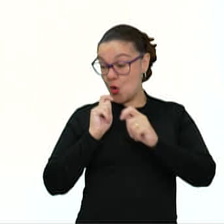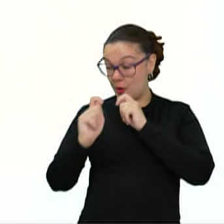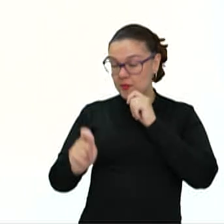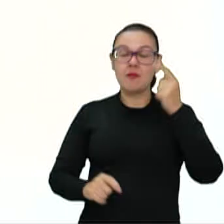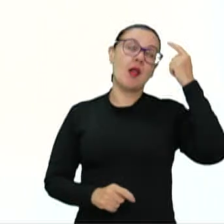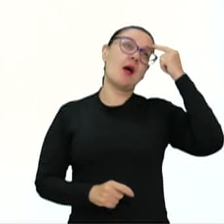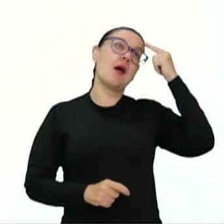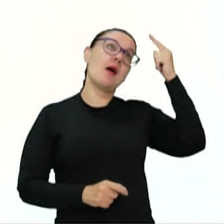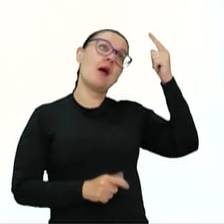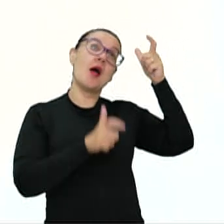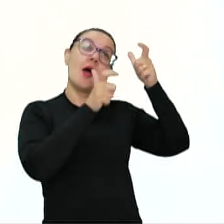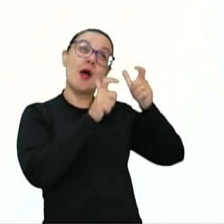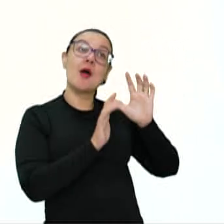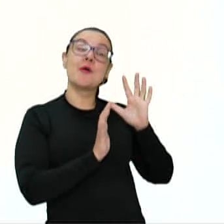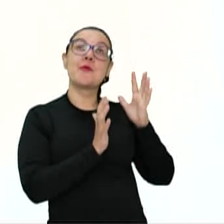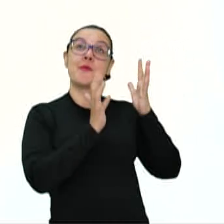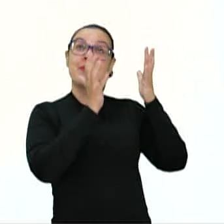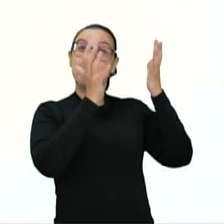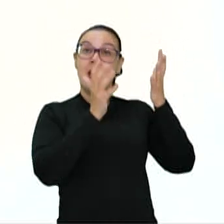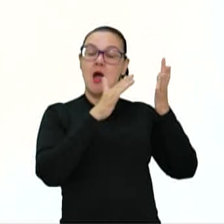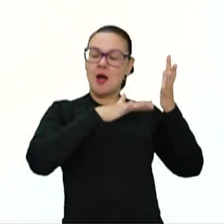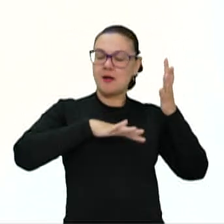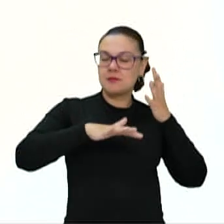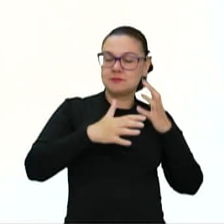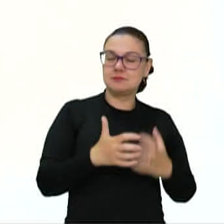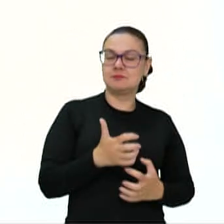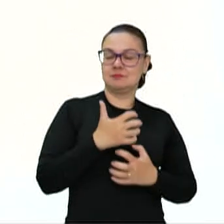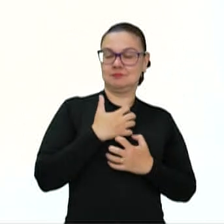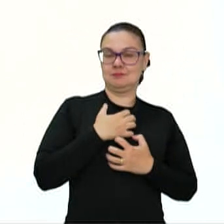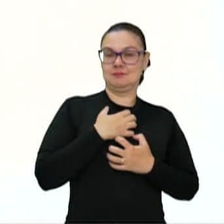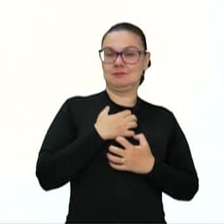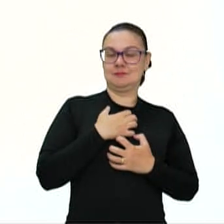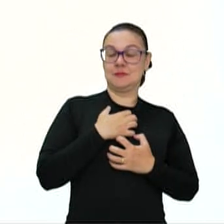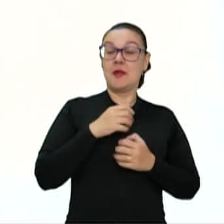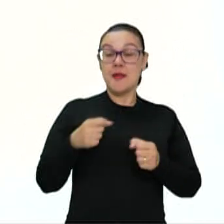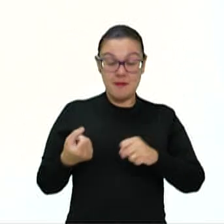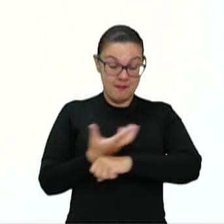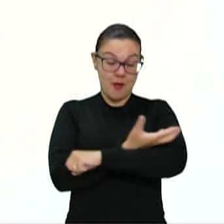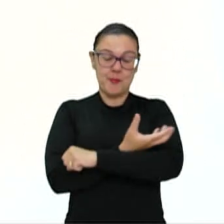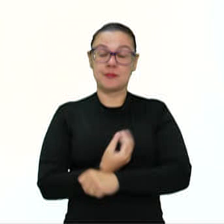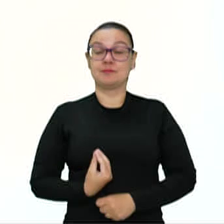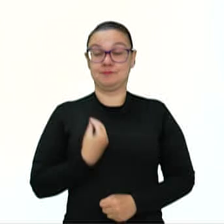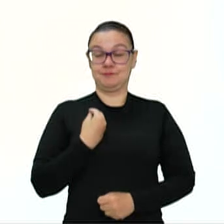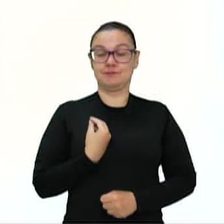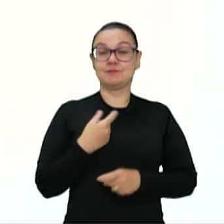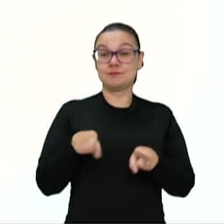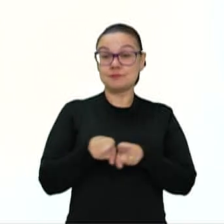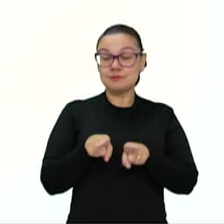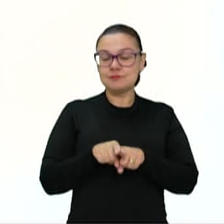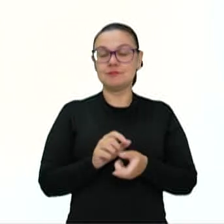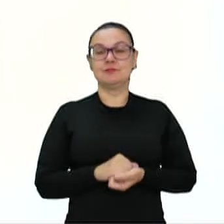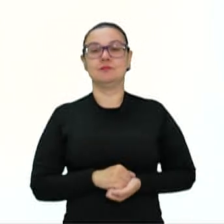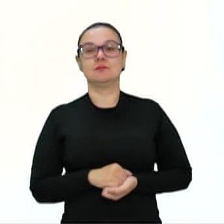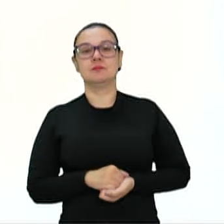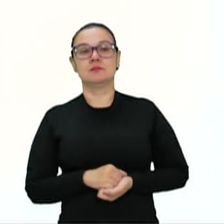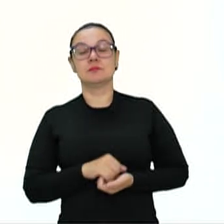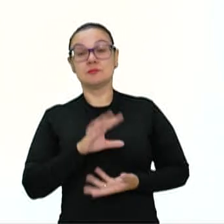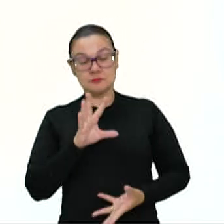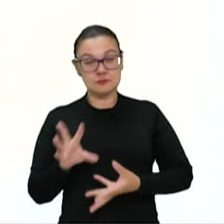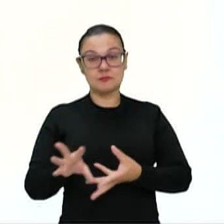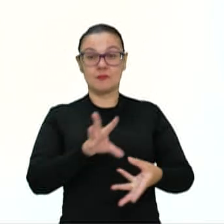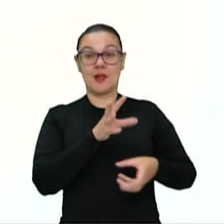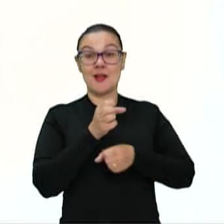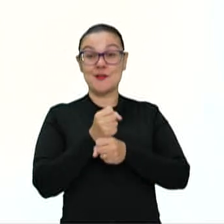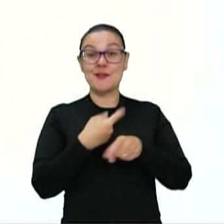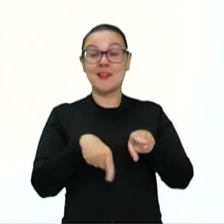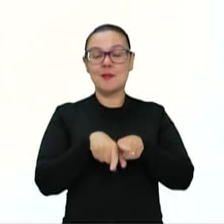paisagens, cenários, acontecimentos, sensações e emoções vividas na sua trajetória, que resgatam